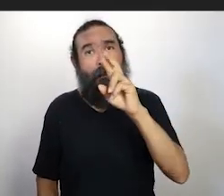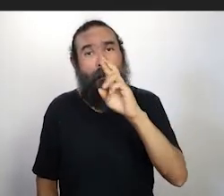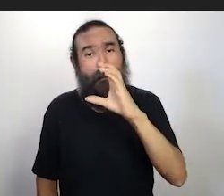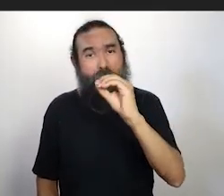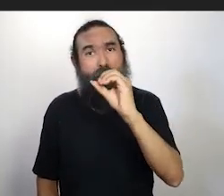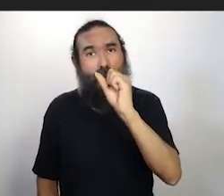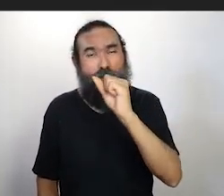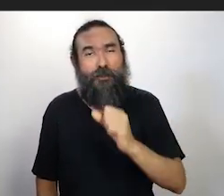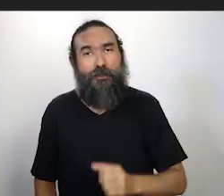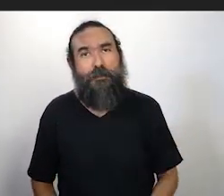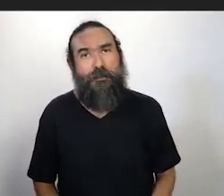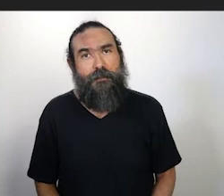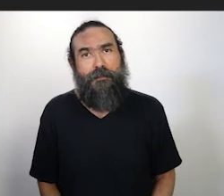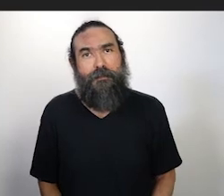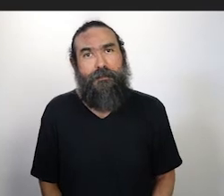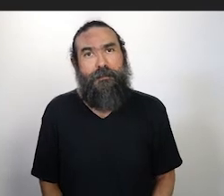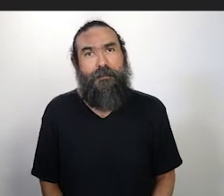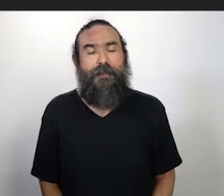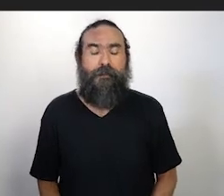então?